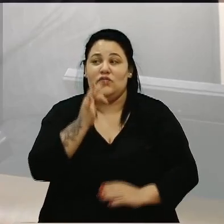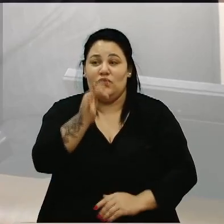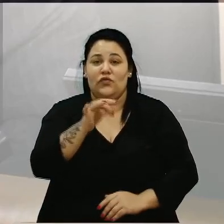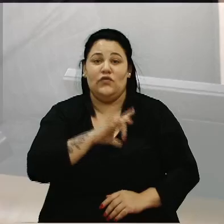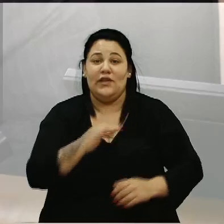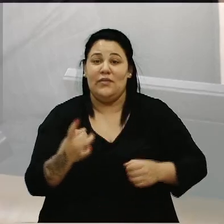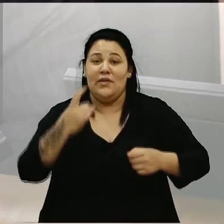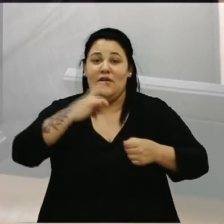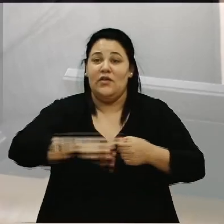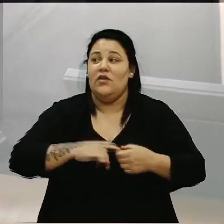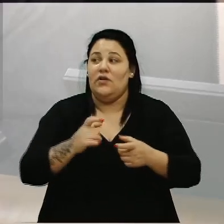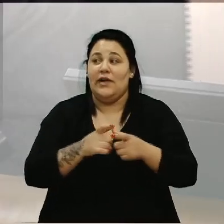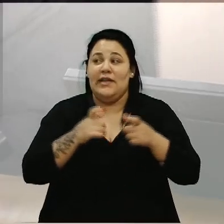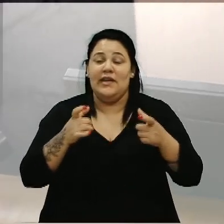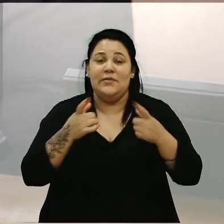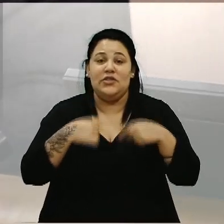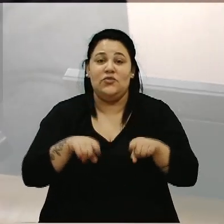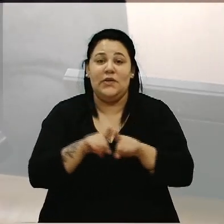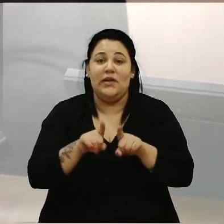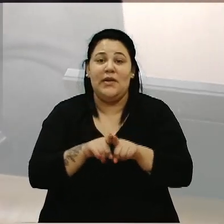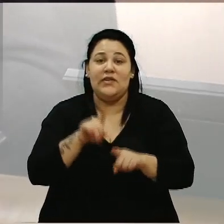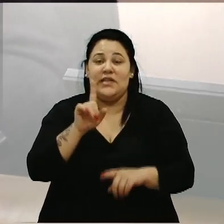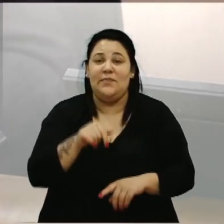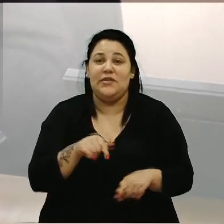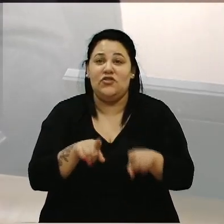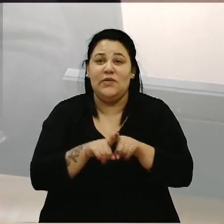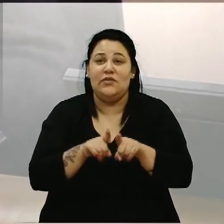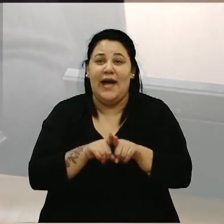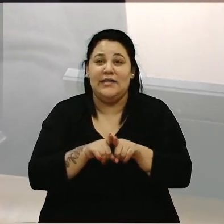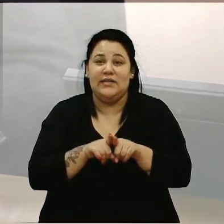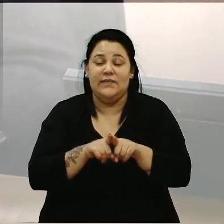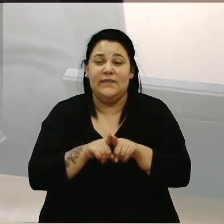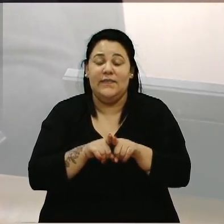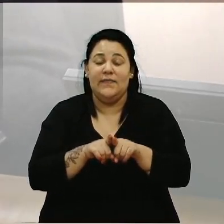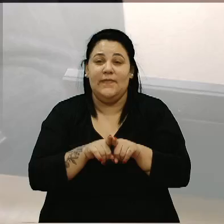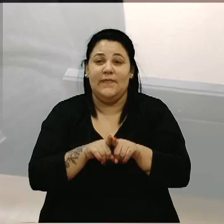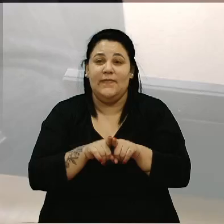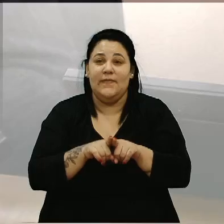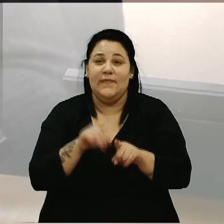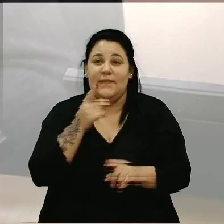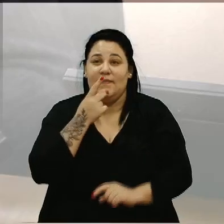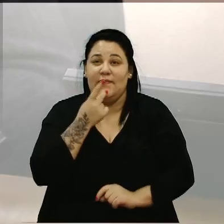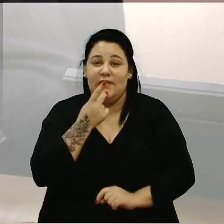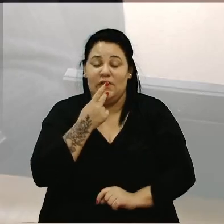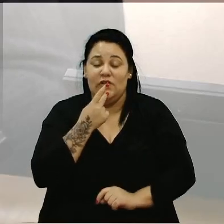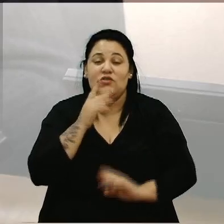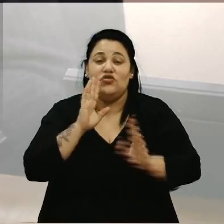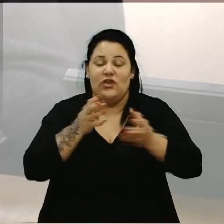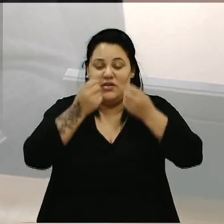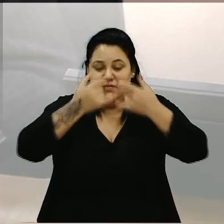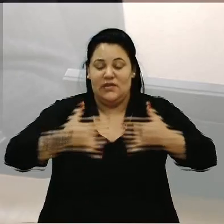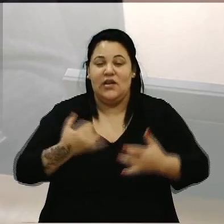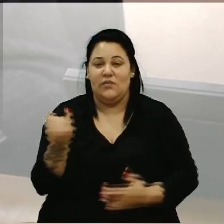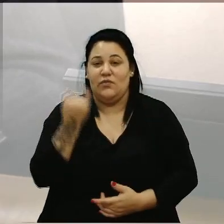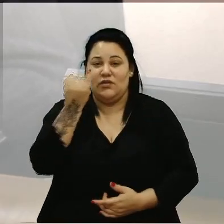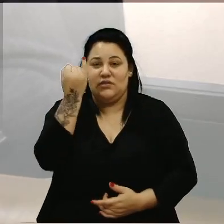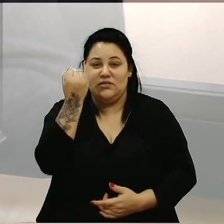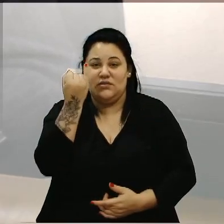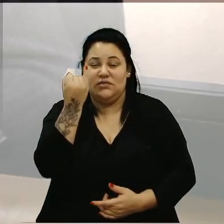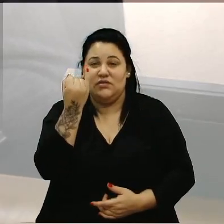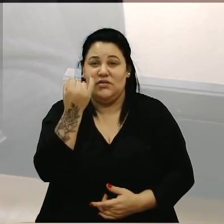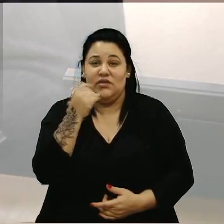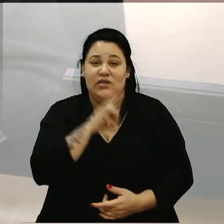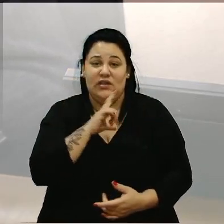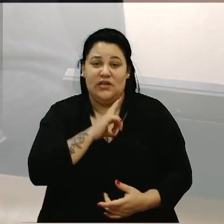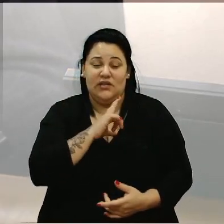gerar economia lá no futuro. Né? Quando a gente falou aqui, eu falei várias vezes já da importância do que Bento fez de contratação